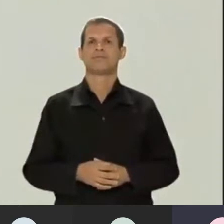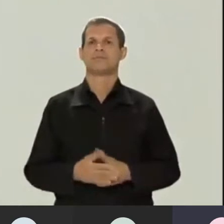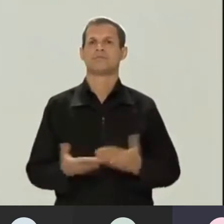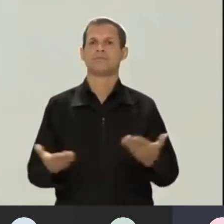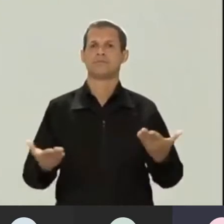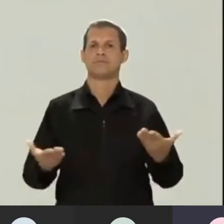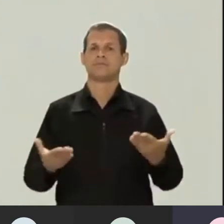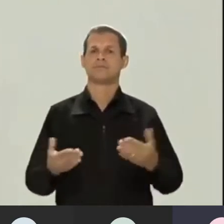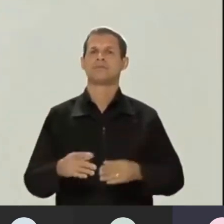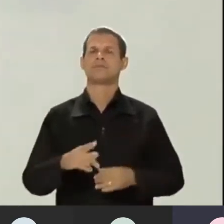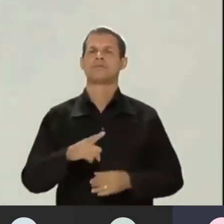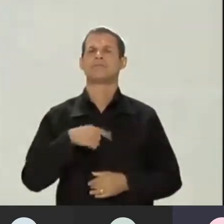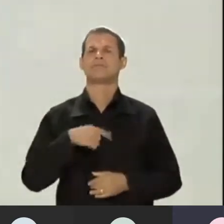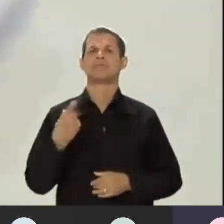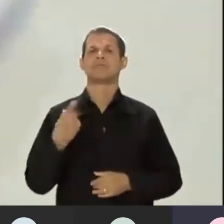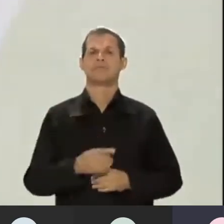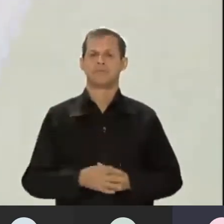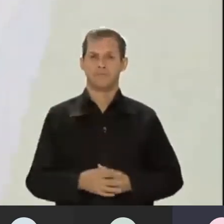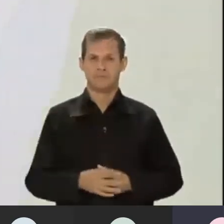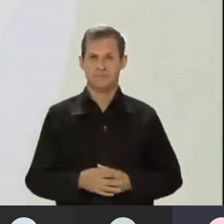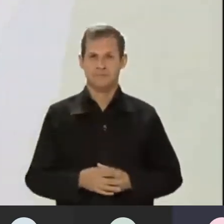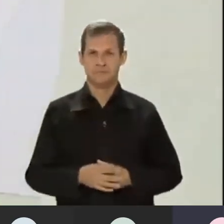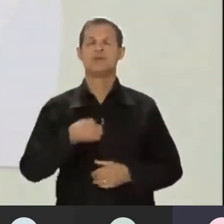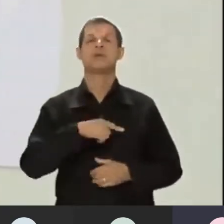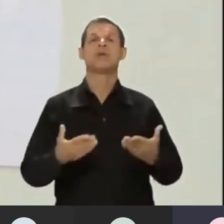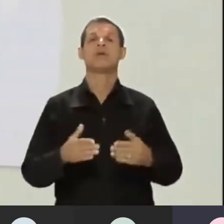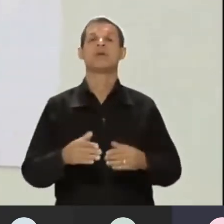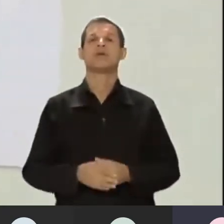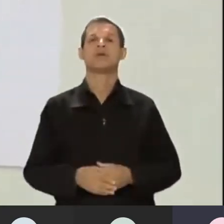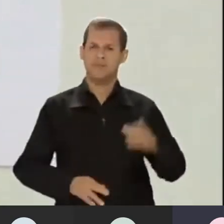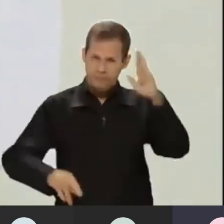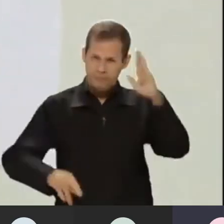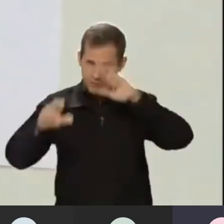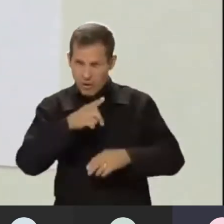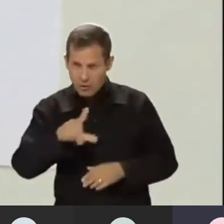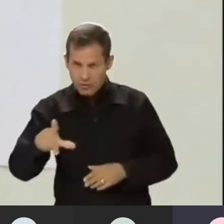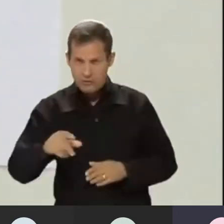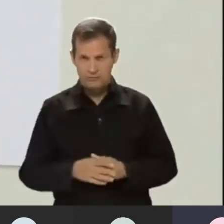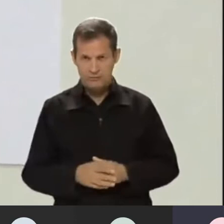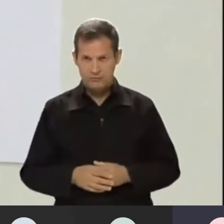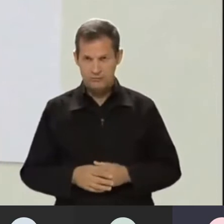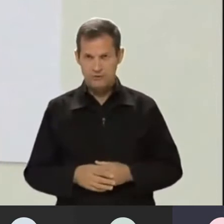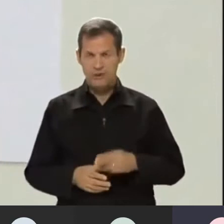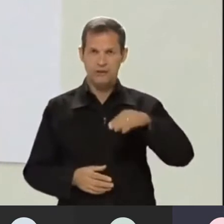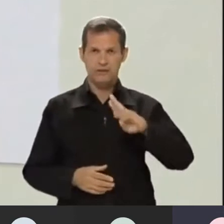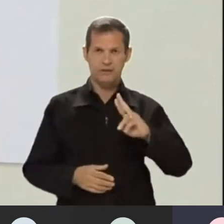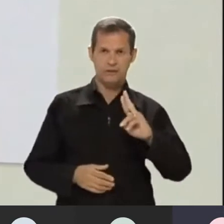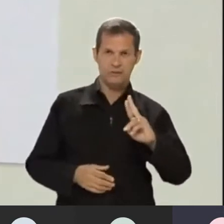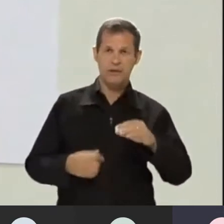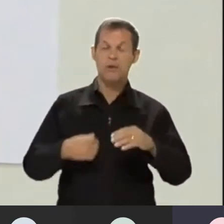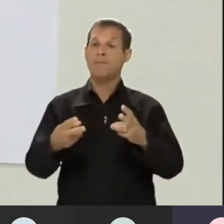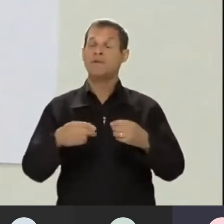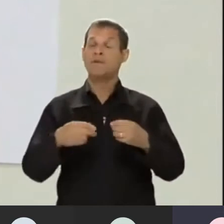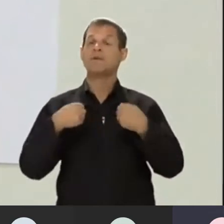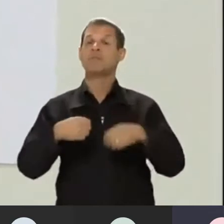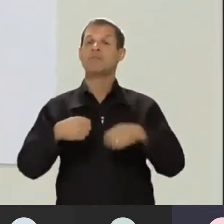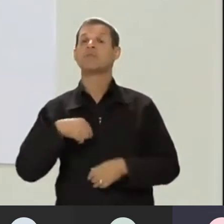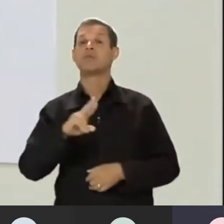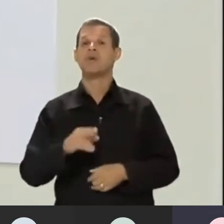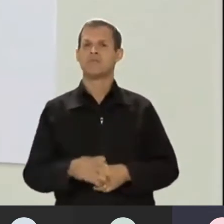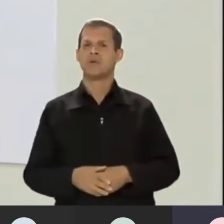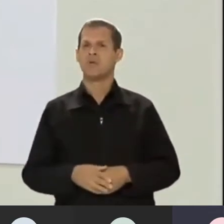Então, vou pensar aqui. Agora, o que eu vou ter? Eu vou ter, então, que analisando novamente a NBR, eu vi que eu vou